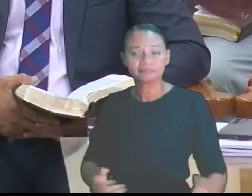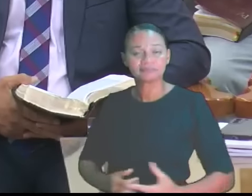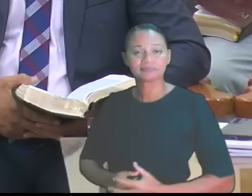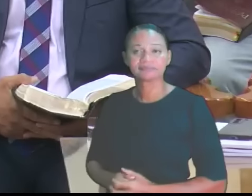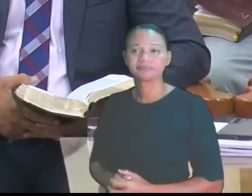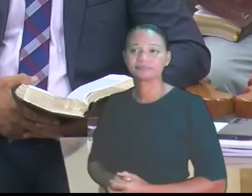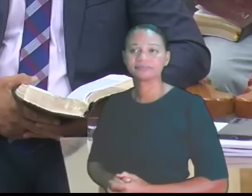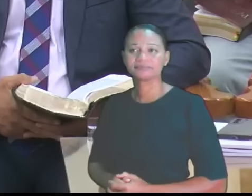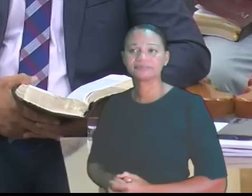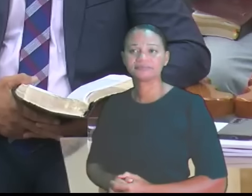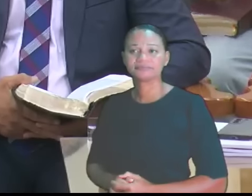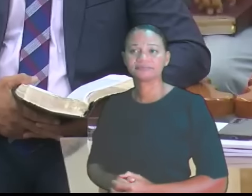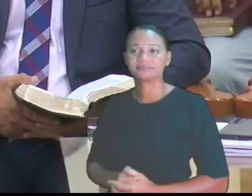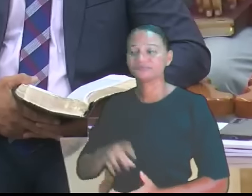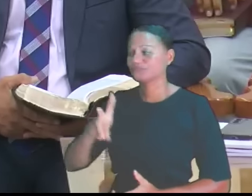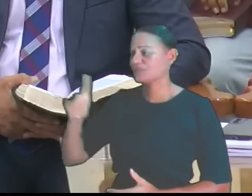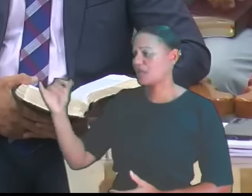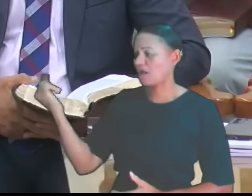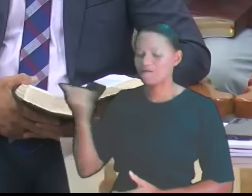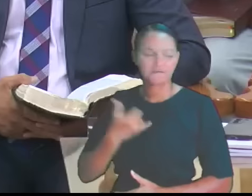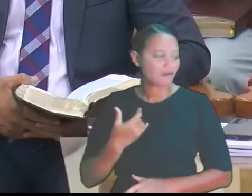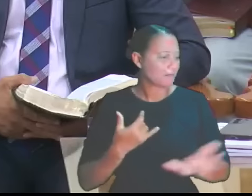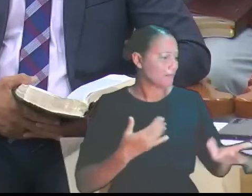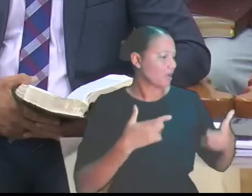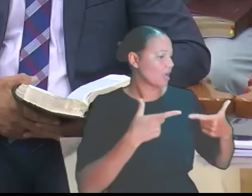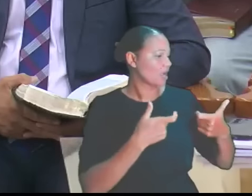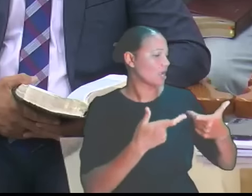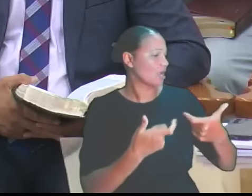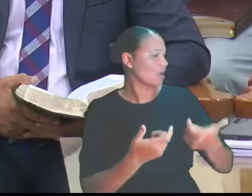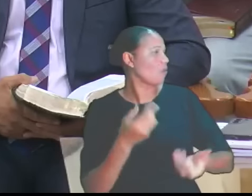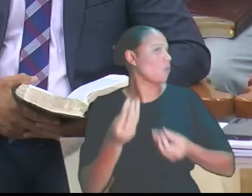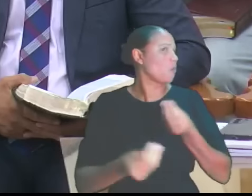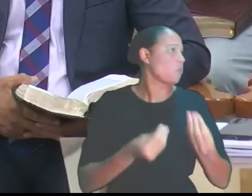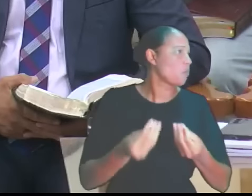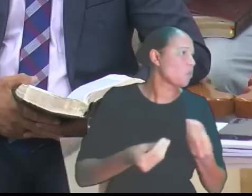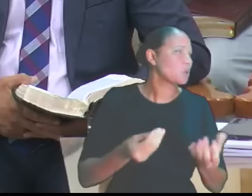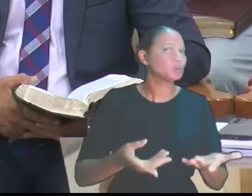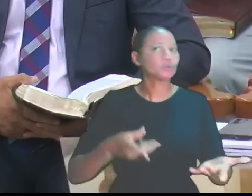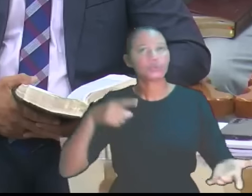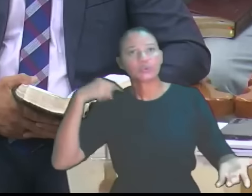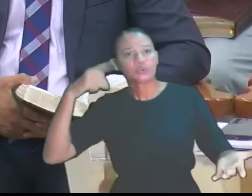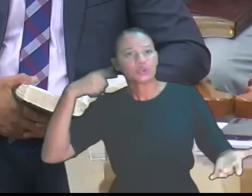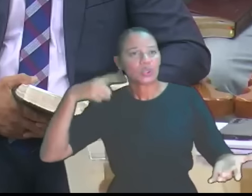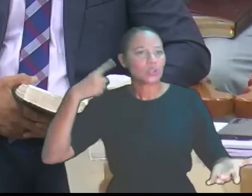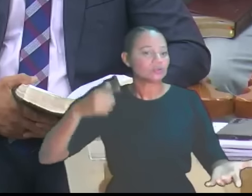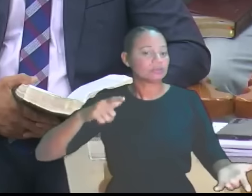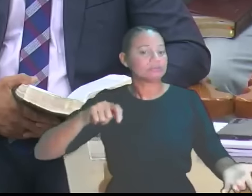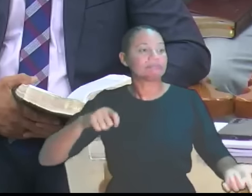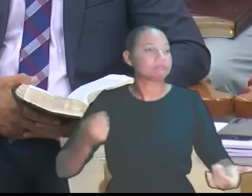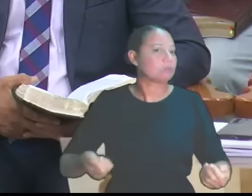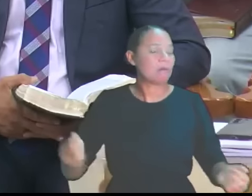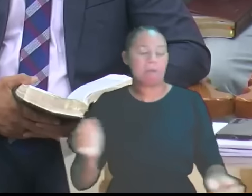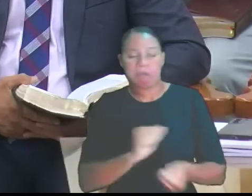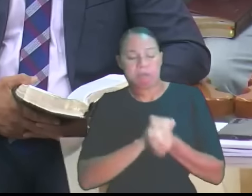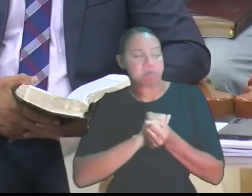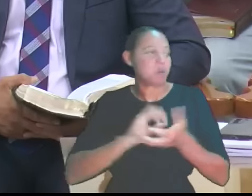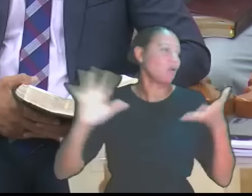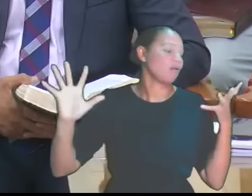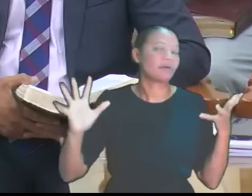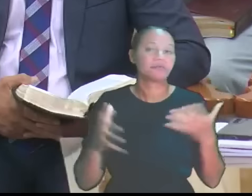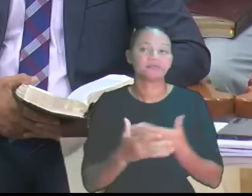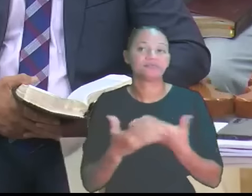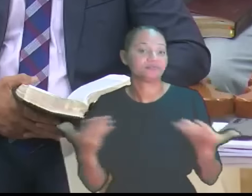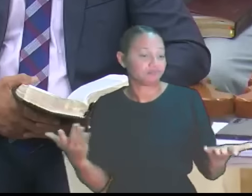Se o irmão falou para mim: pastor, e essa guerra lá, como é que vai fazer? Se um doido daquele aperta lá a bomba lá, porque diz que se apertar